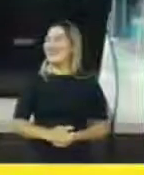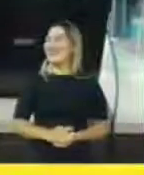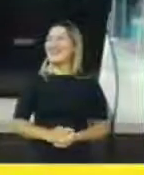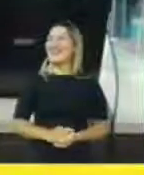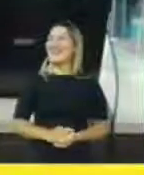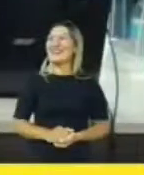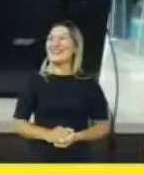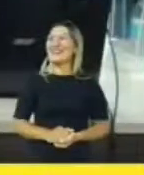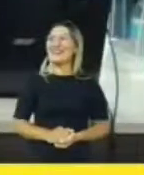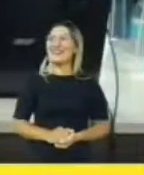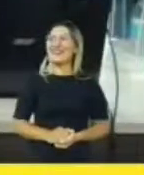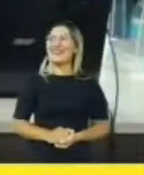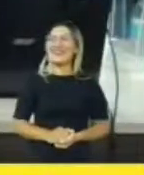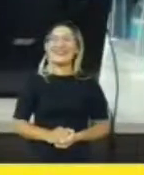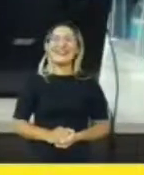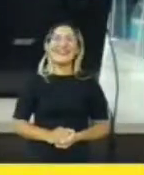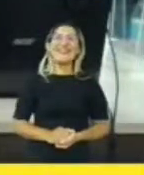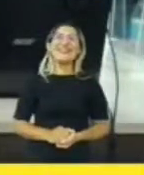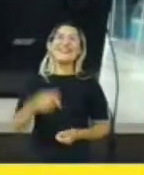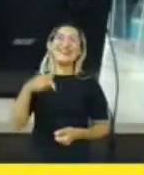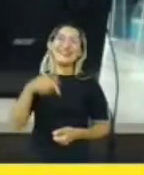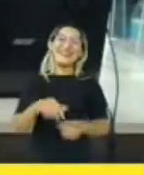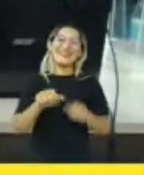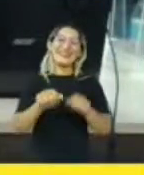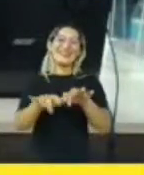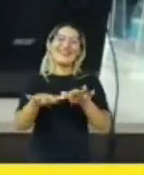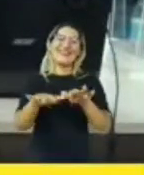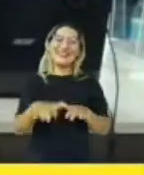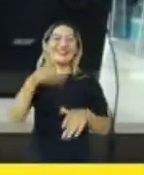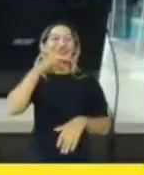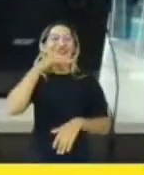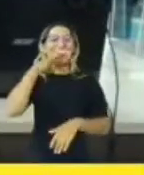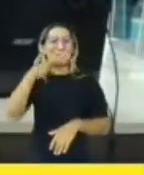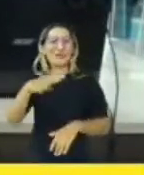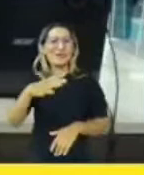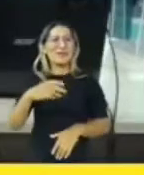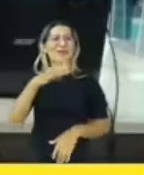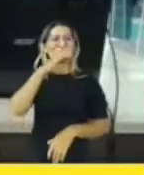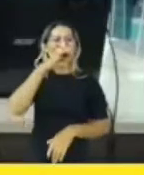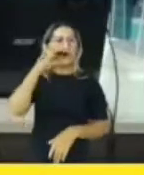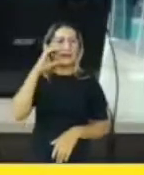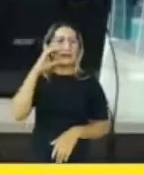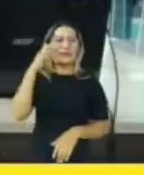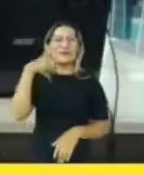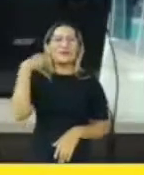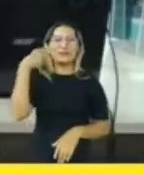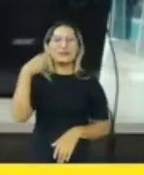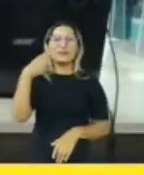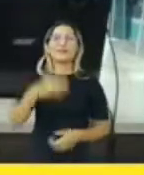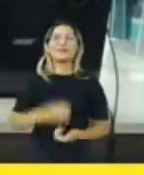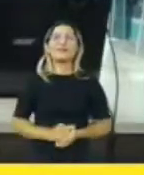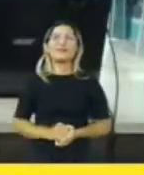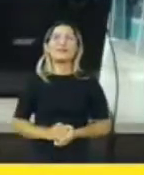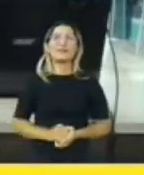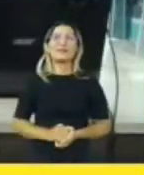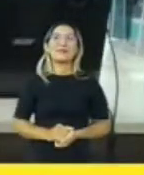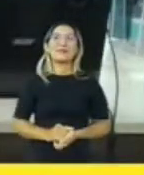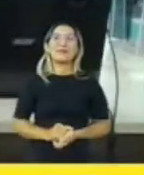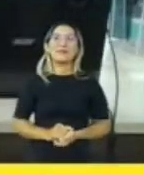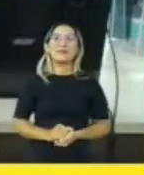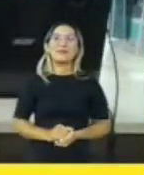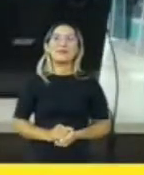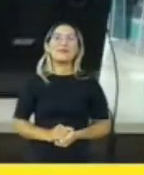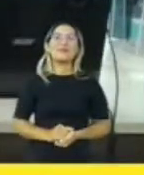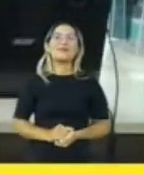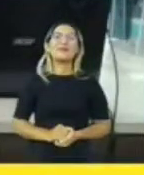Esse é o plenário da Câmara Municipal de Parnaíba Carlos João Pessoa vereador do dem com assento